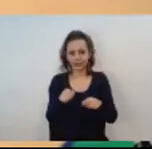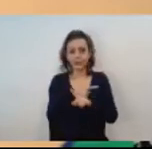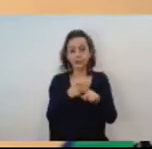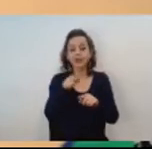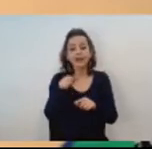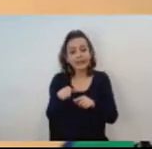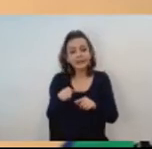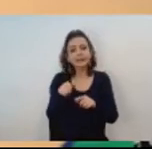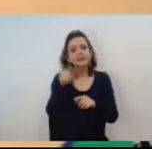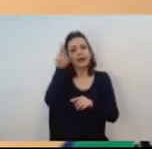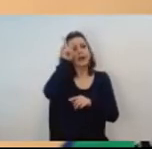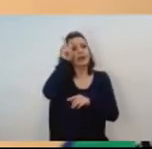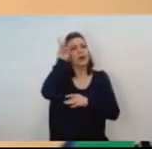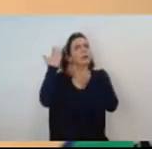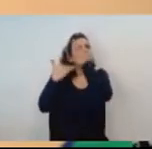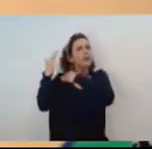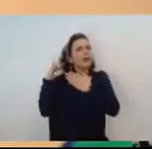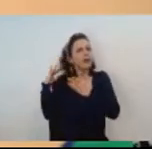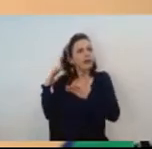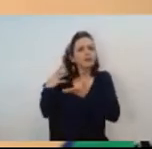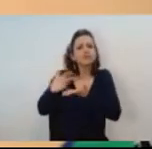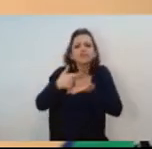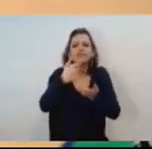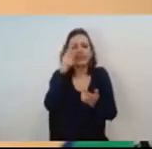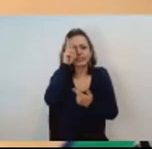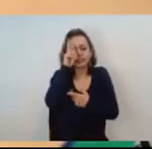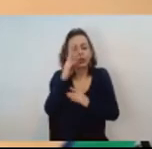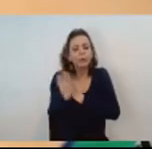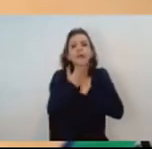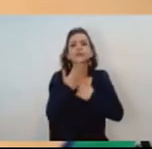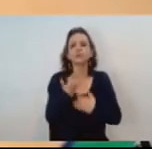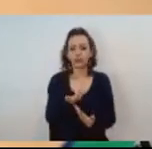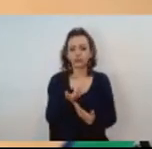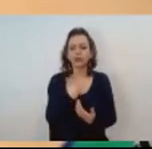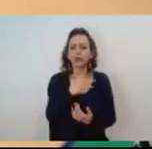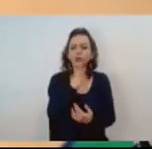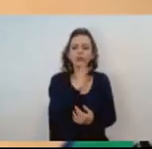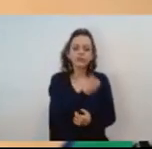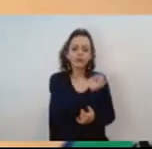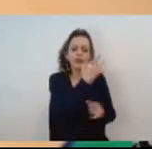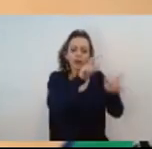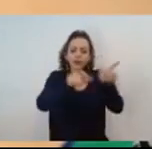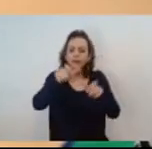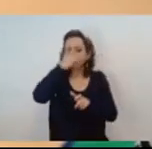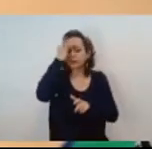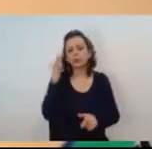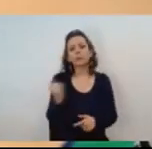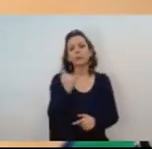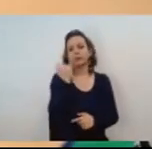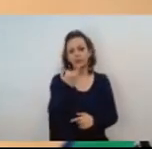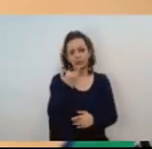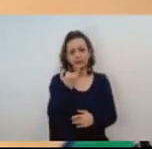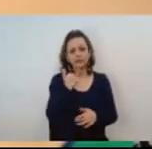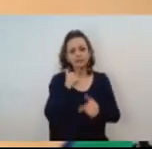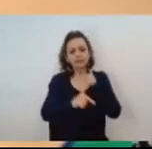pavimentaram tanto para que hoje eu estivesse aqui é nesse painel de uma grande empresa o